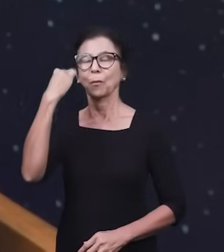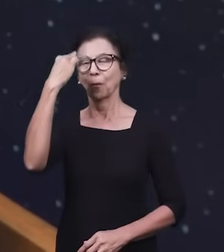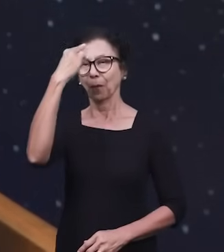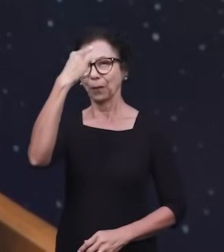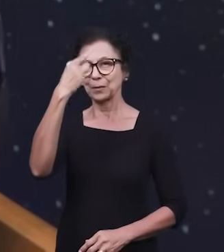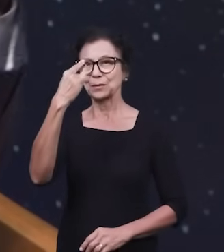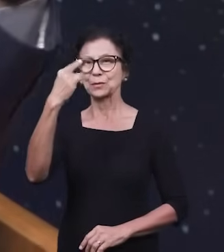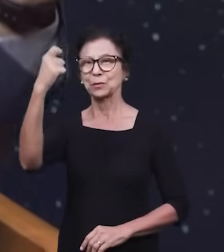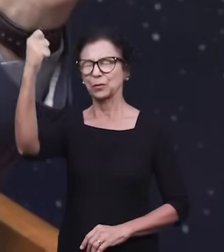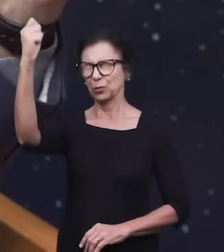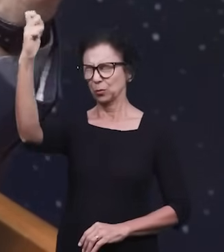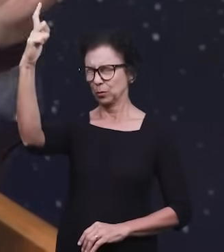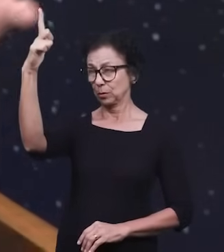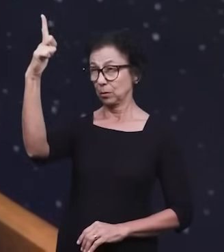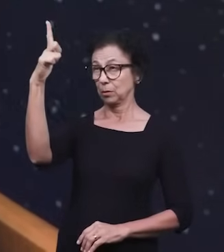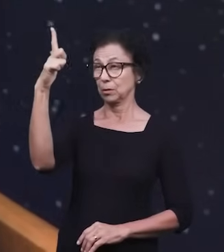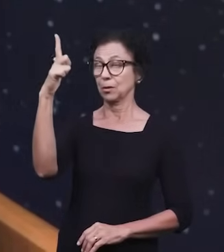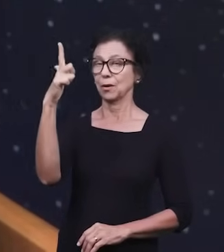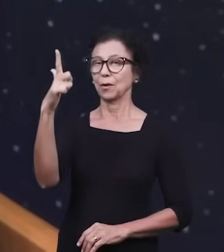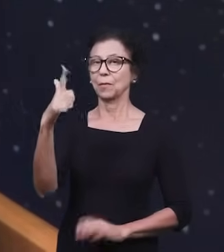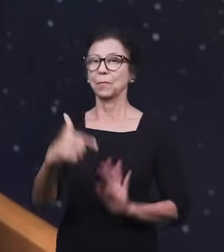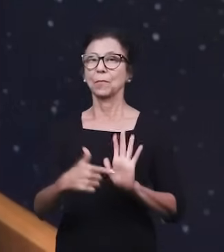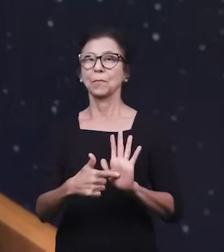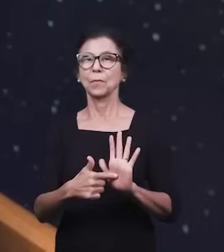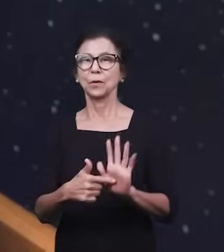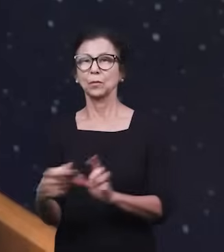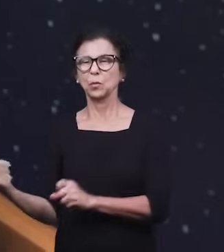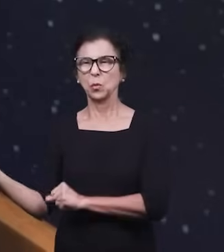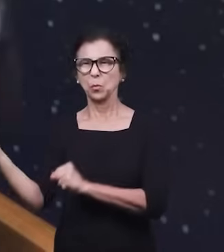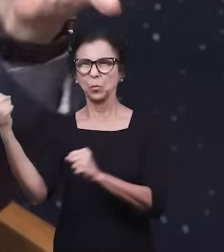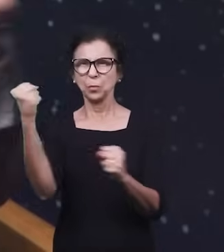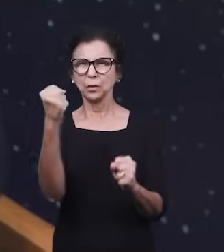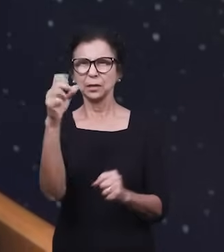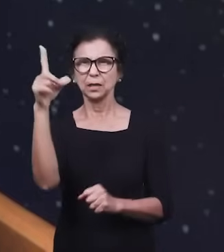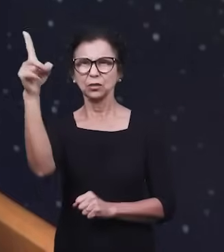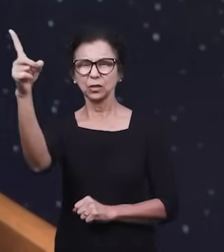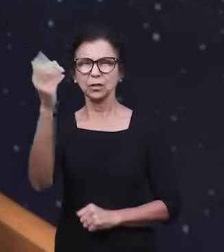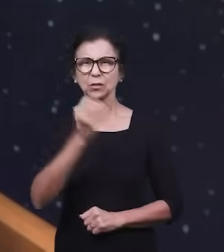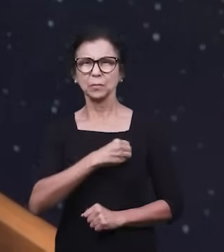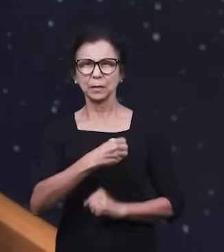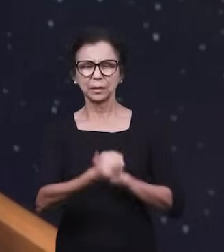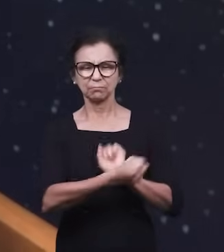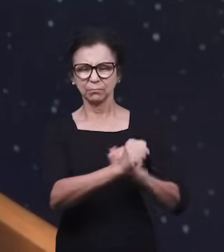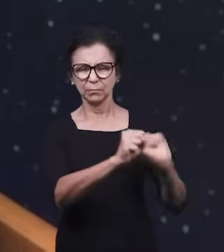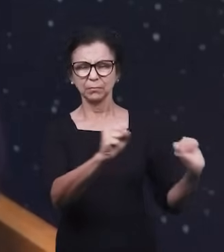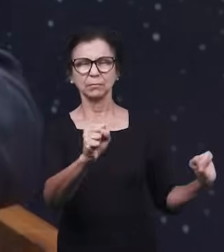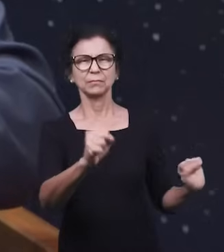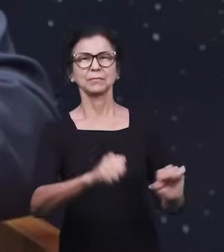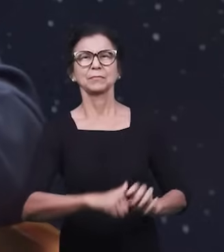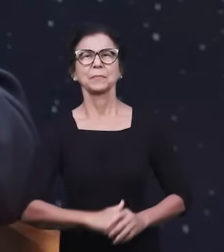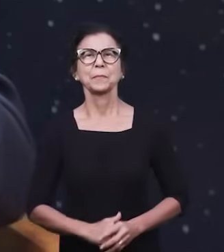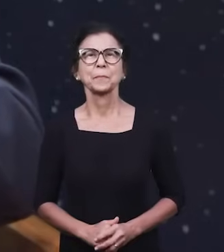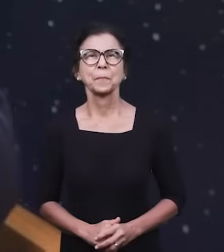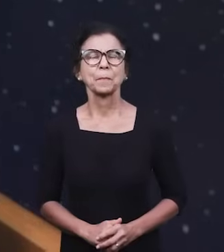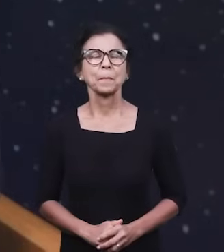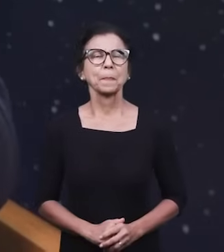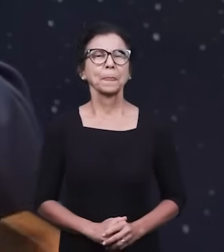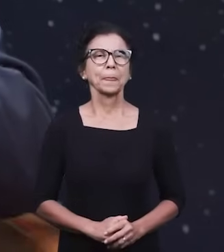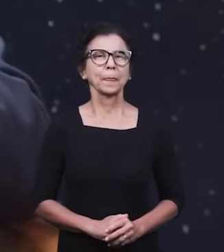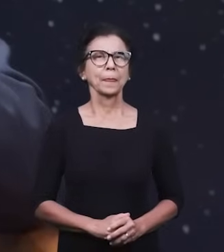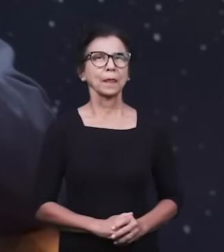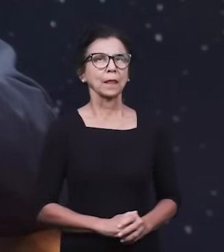do Senhor, isso nós já tínhamos mencionado rapidamente, que dissipa as trevas. Porque, Daniel,